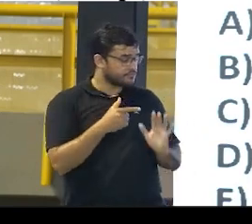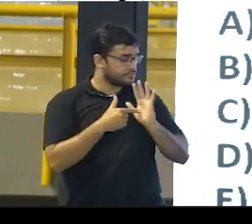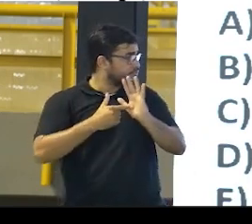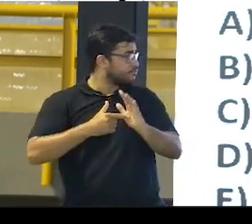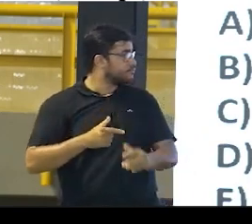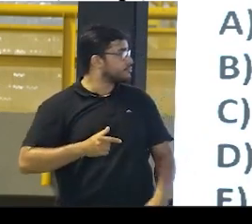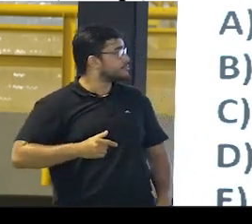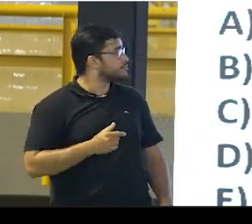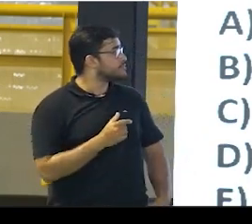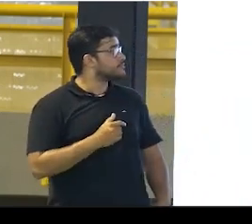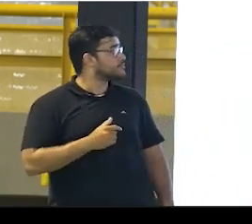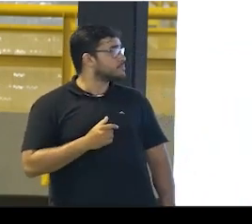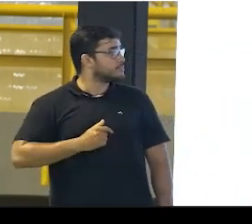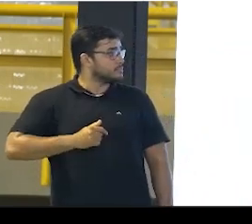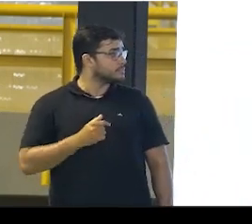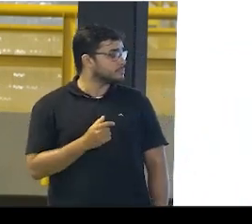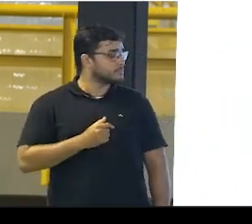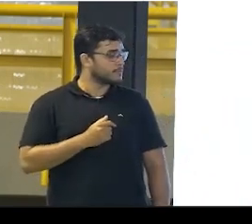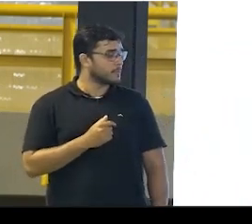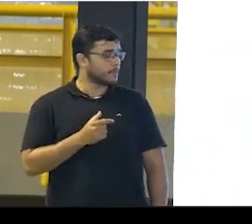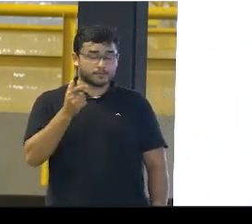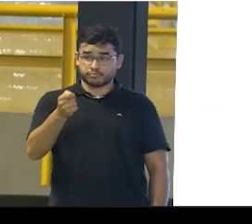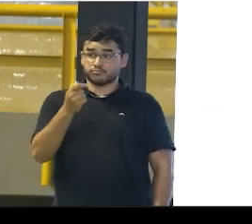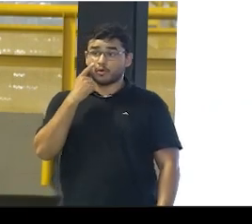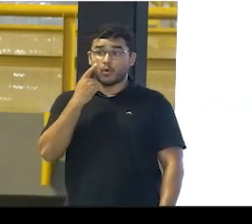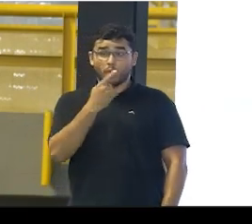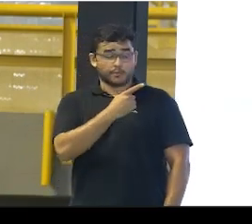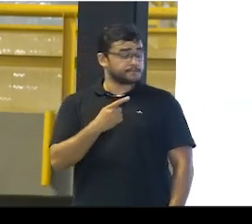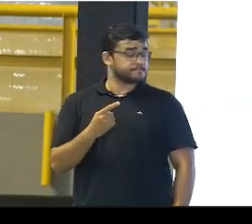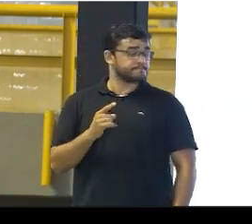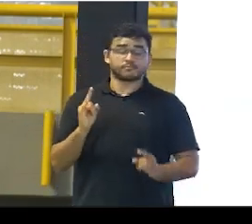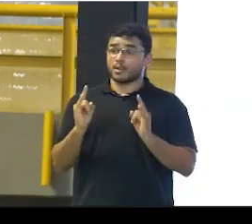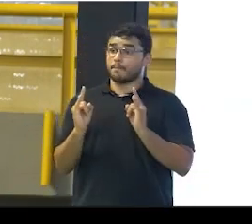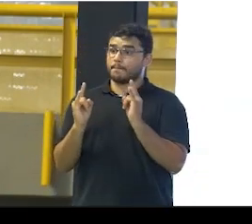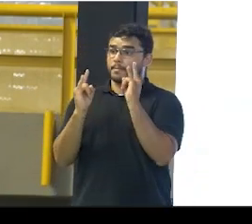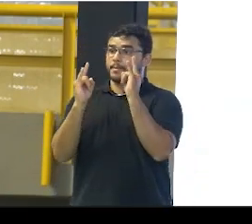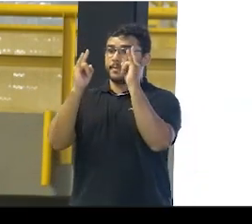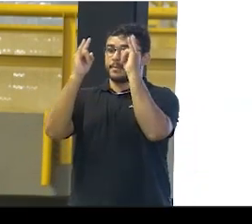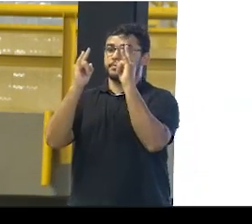gente, claro que são semelhantes, porque os raios são